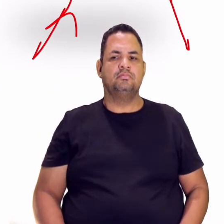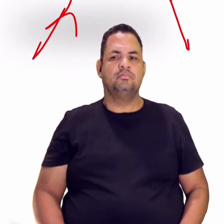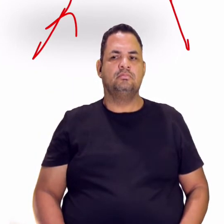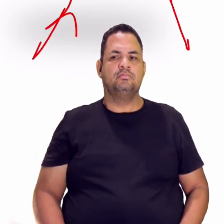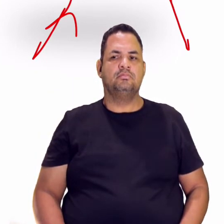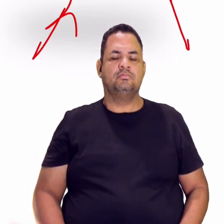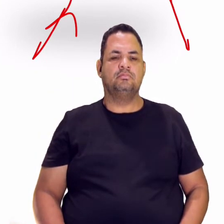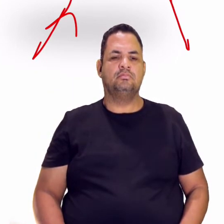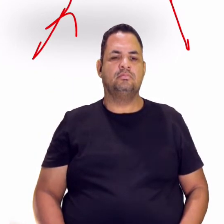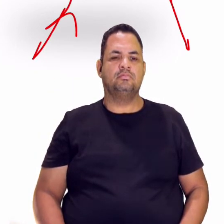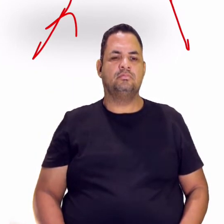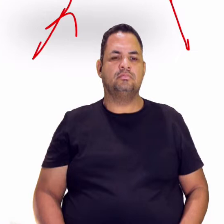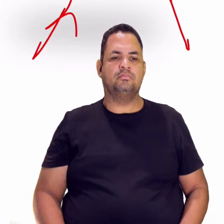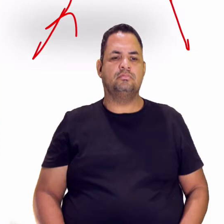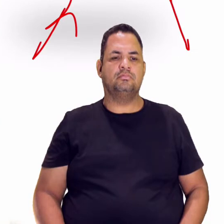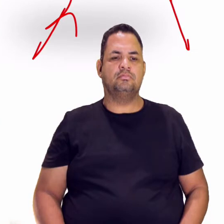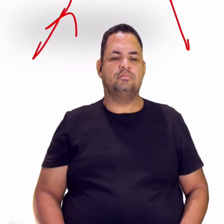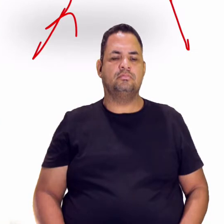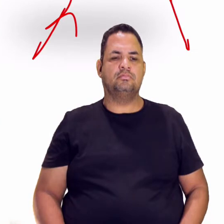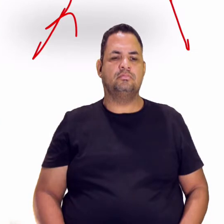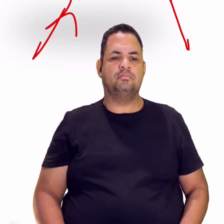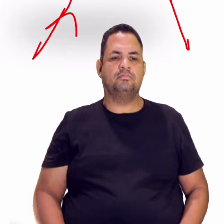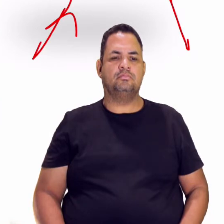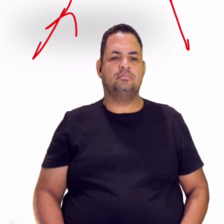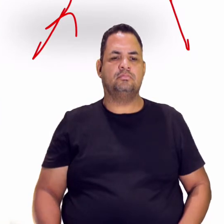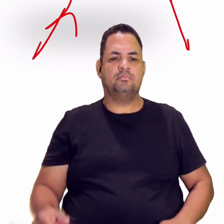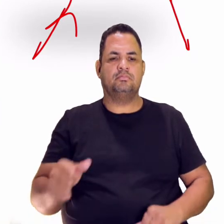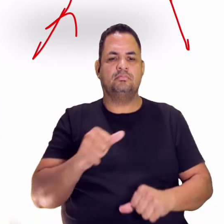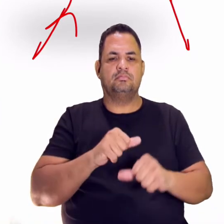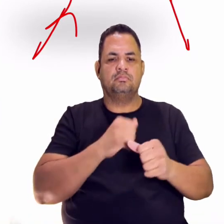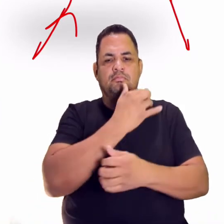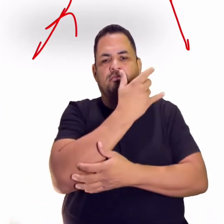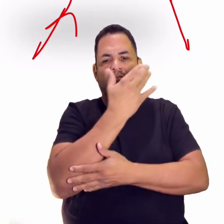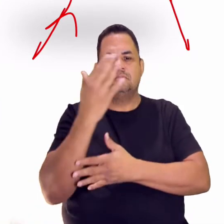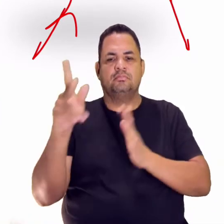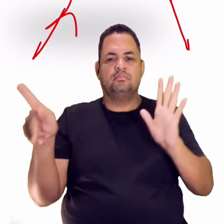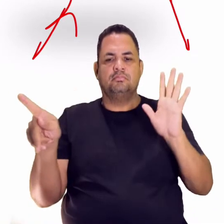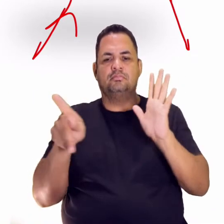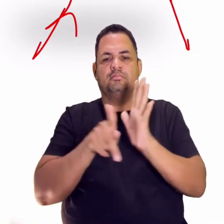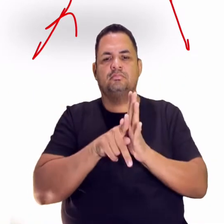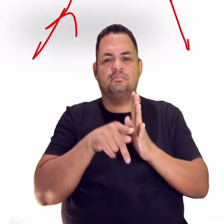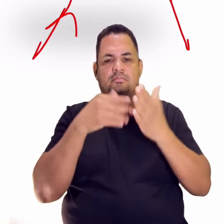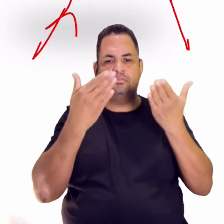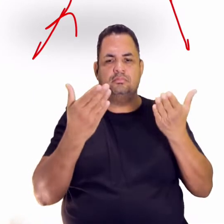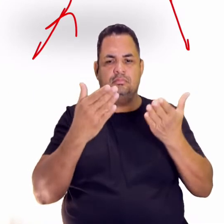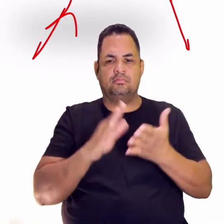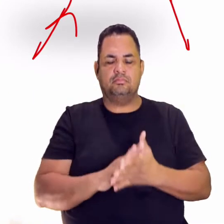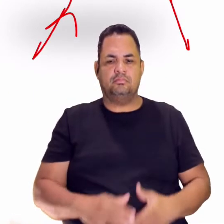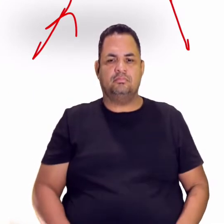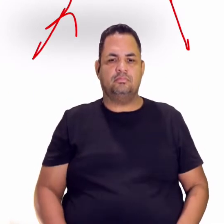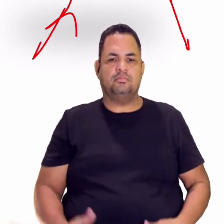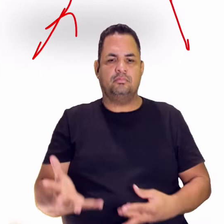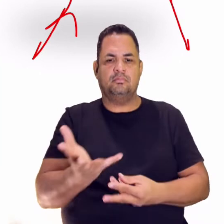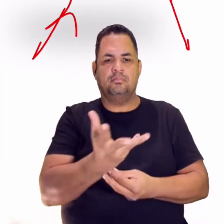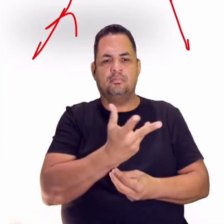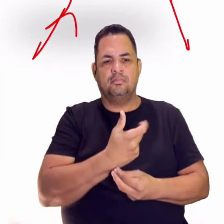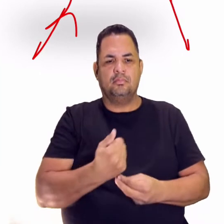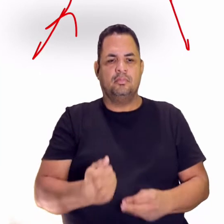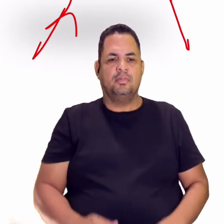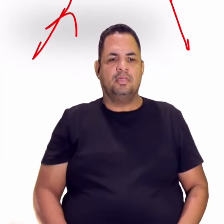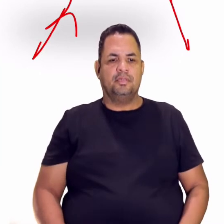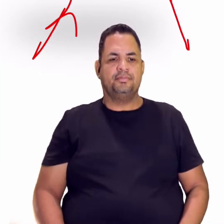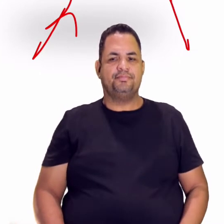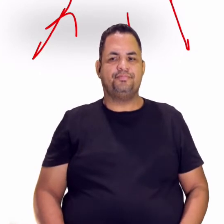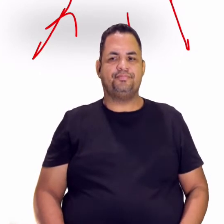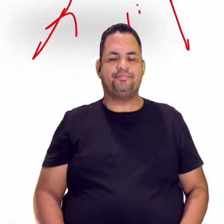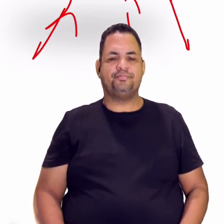nossos olhos. Né? Então, converte o meio ambiente na própria arte. Né? Olha